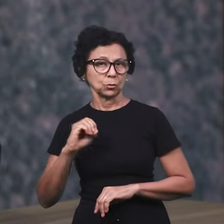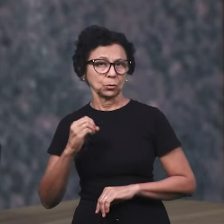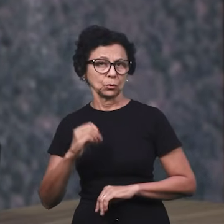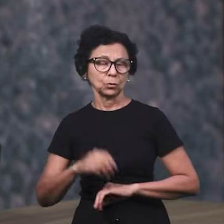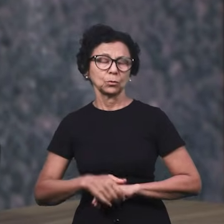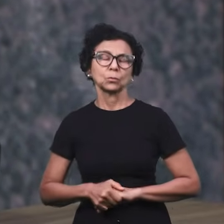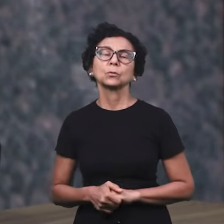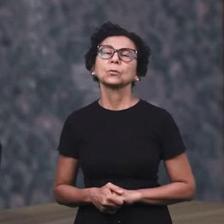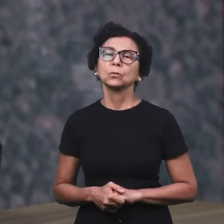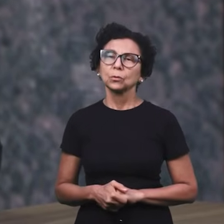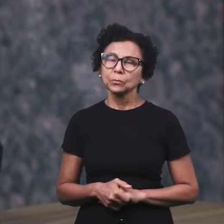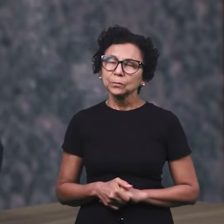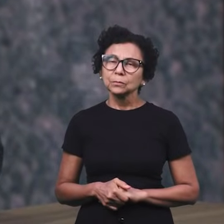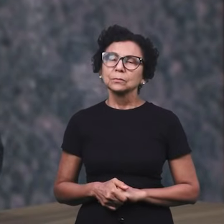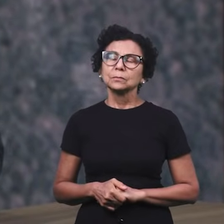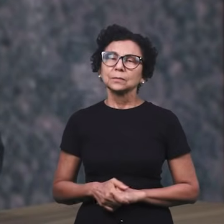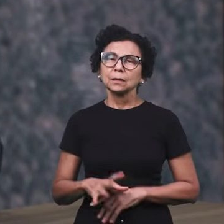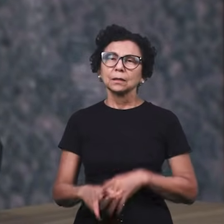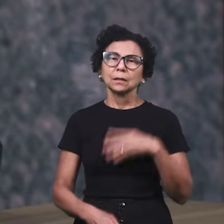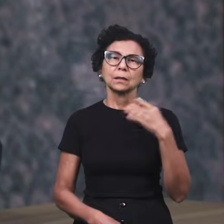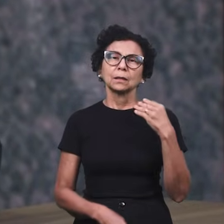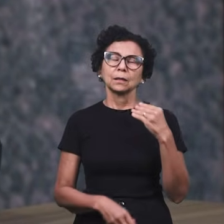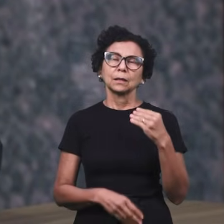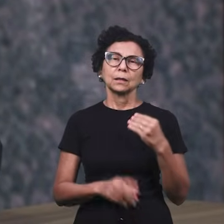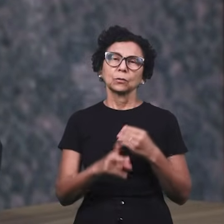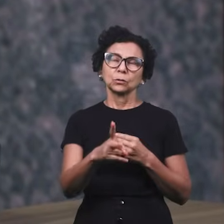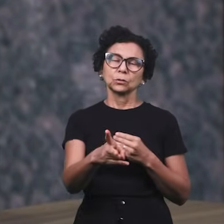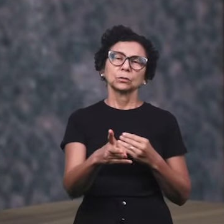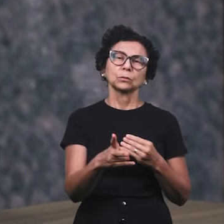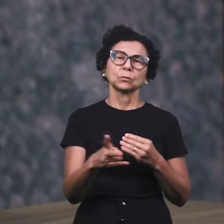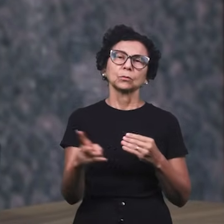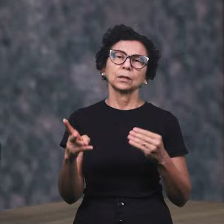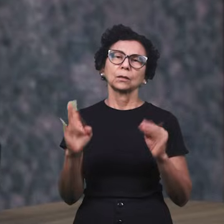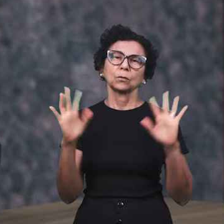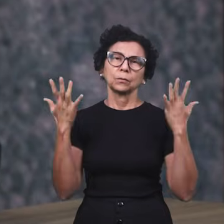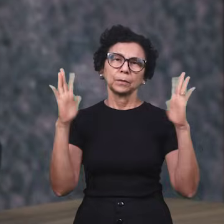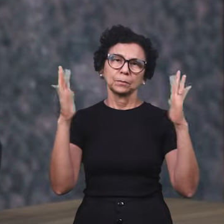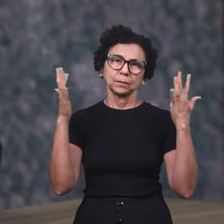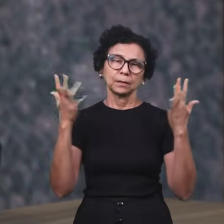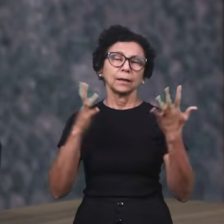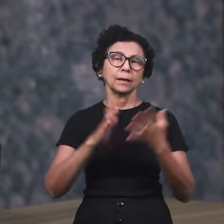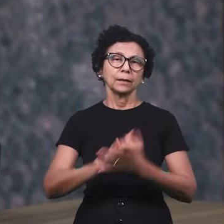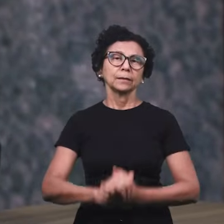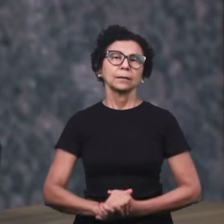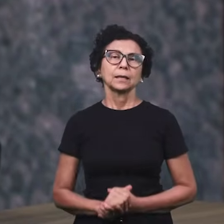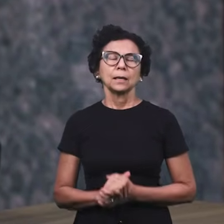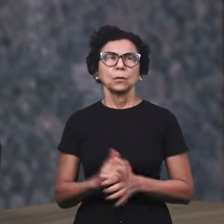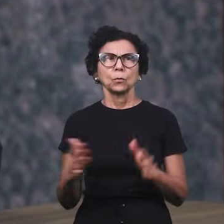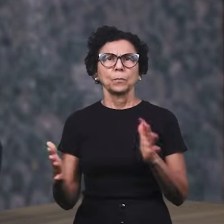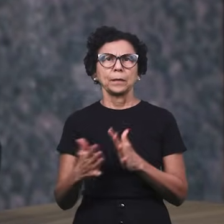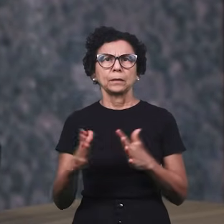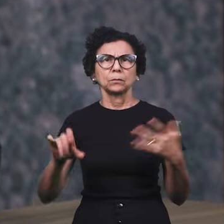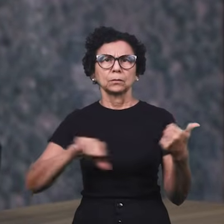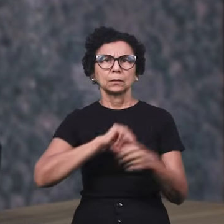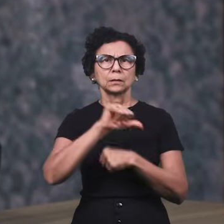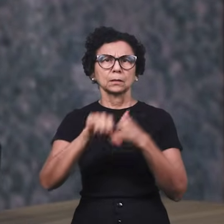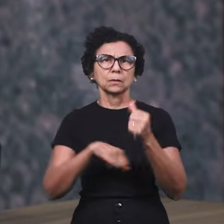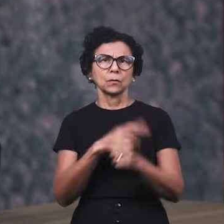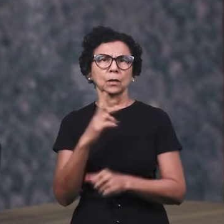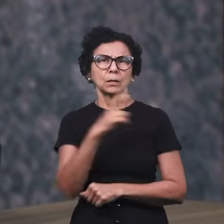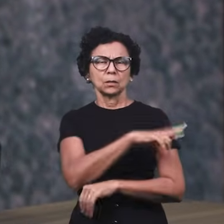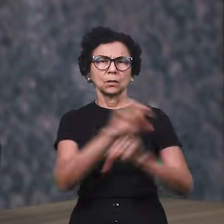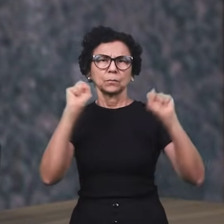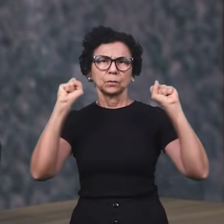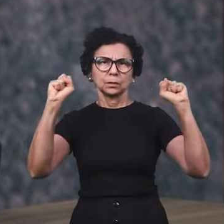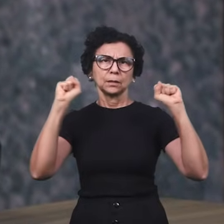se completa do início da reforma protestante, que foi quando Martinho Lutero pregou na porta, lá de uma igreja